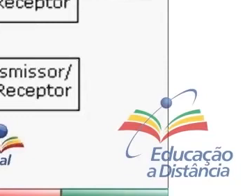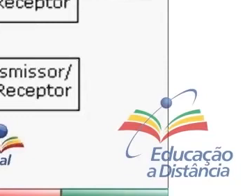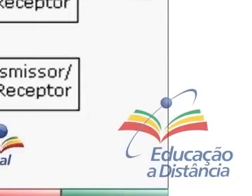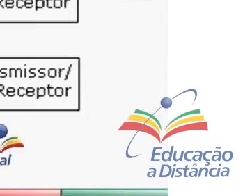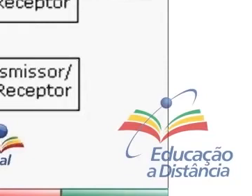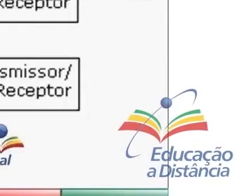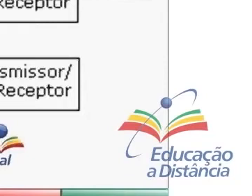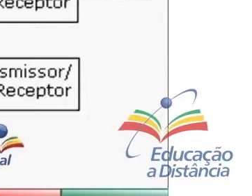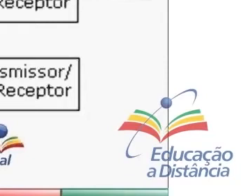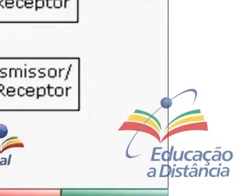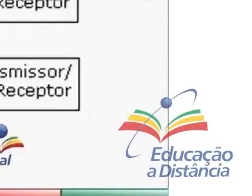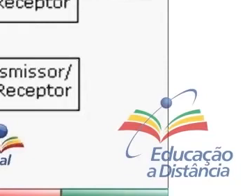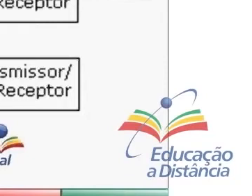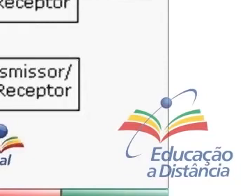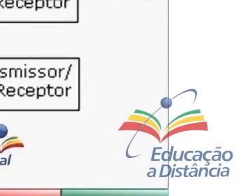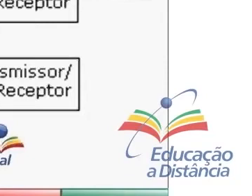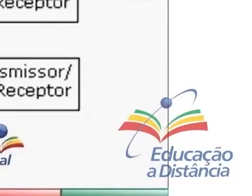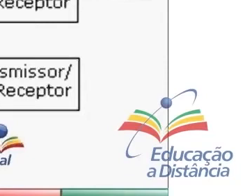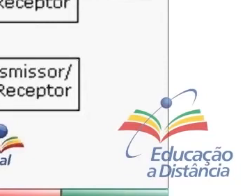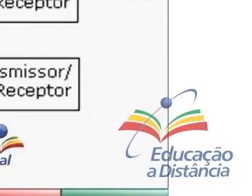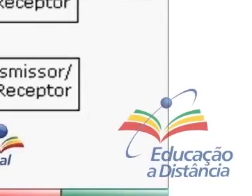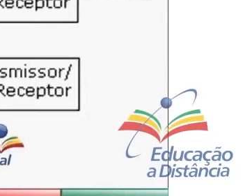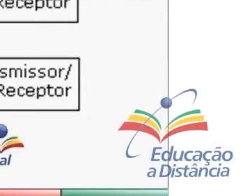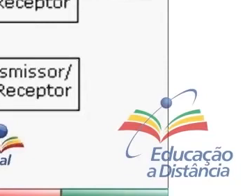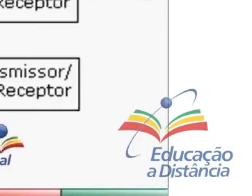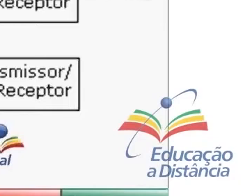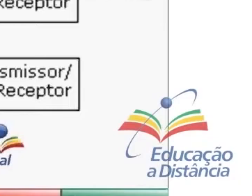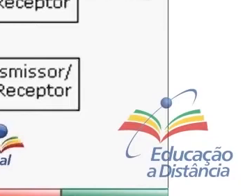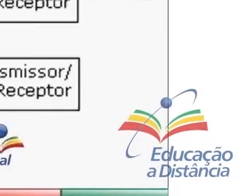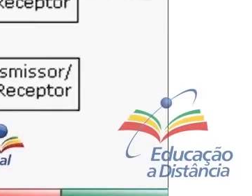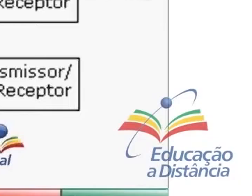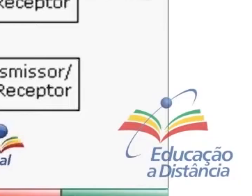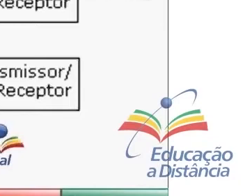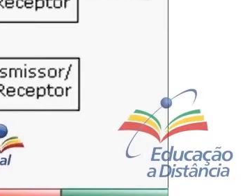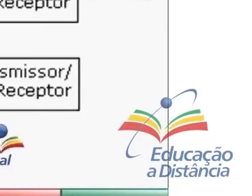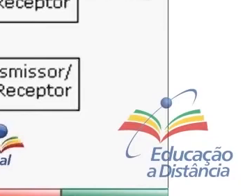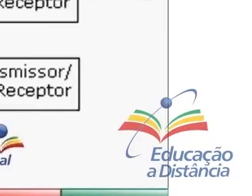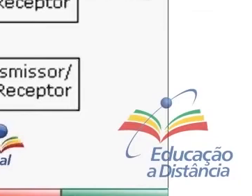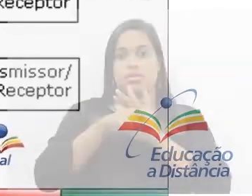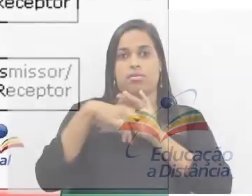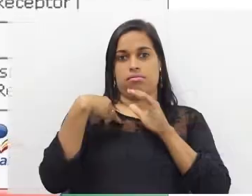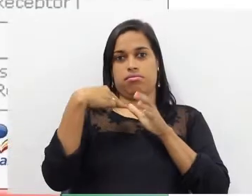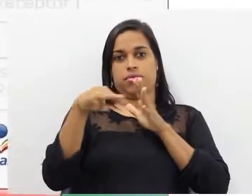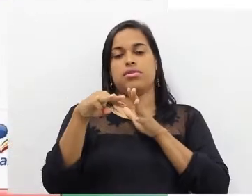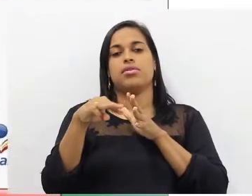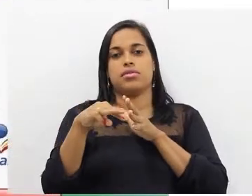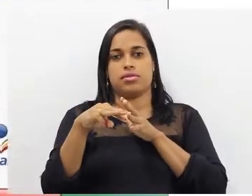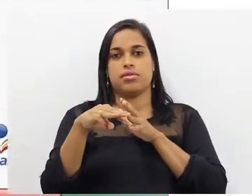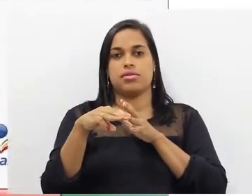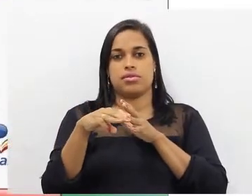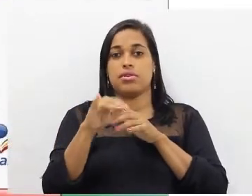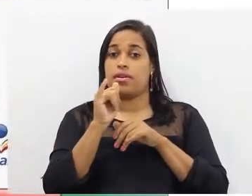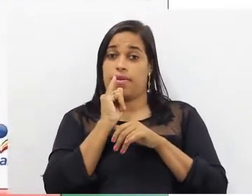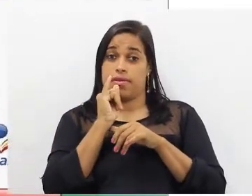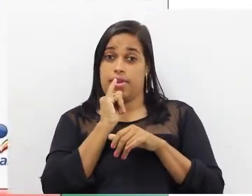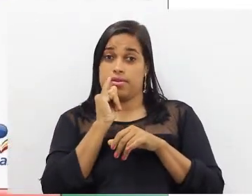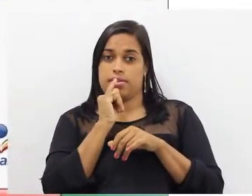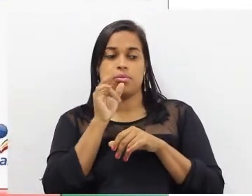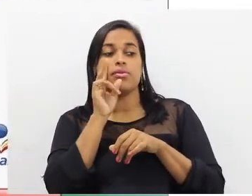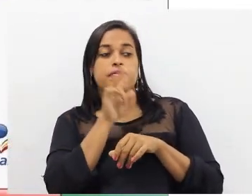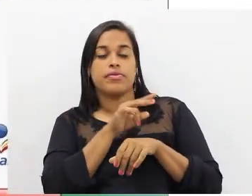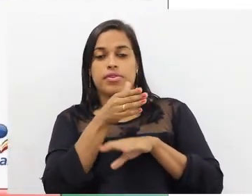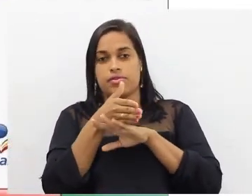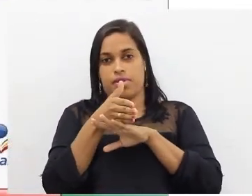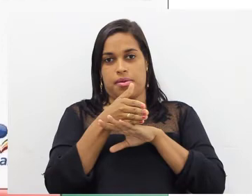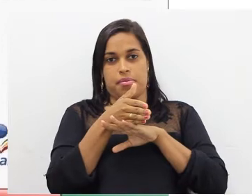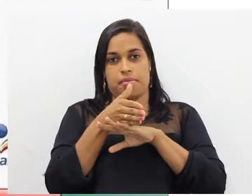duplex, em inglês quer dizer metade, e full duplex, que é o tempo inteiro transmitindo e recebendo. Nada melhor do que citar exemplos, né? Dá uma olhada nessa imagem